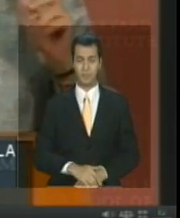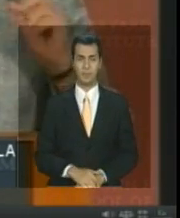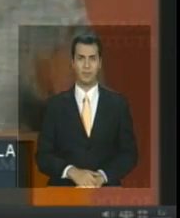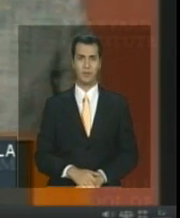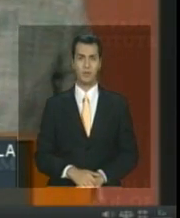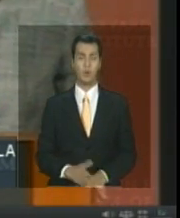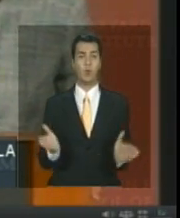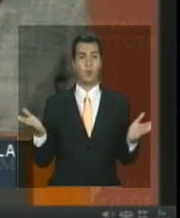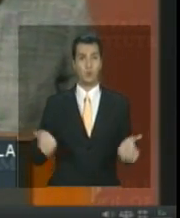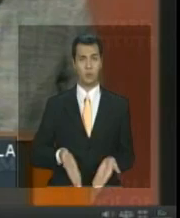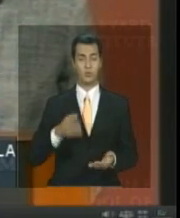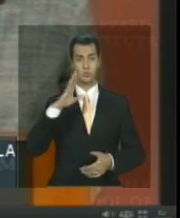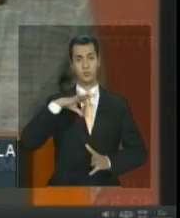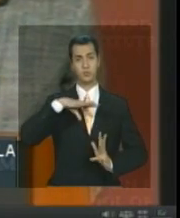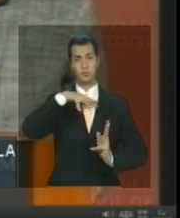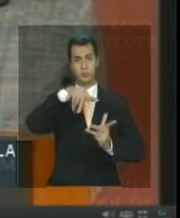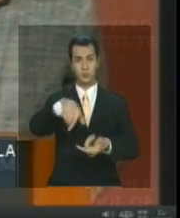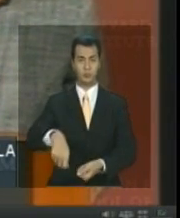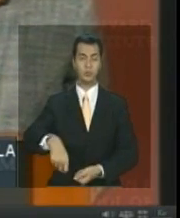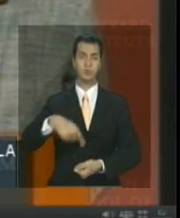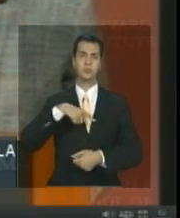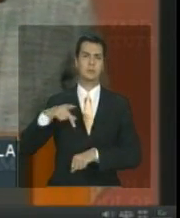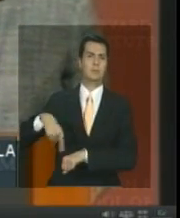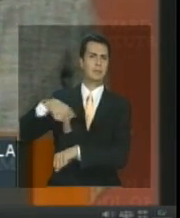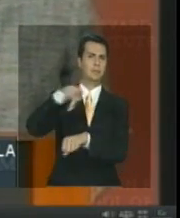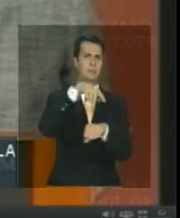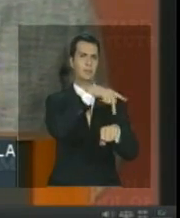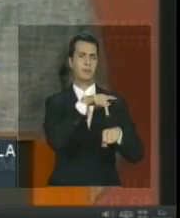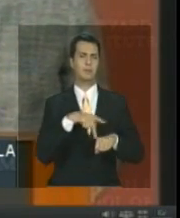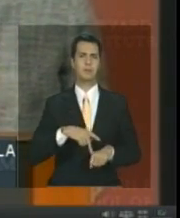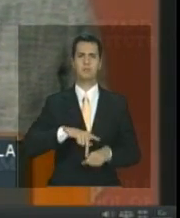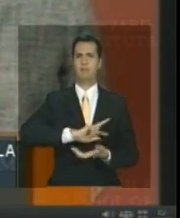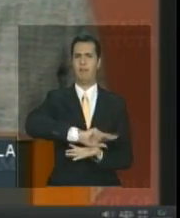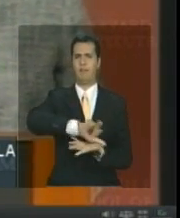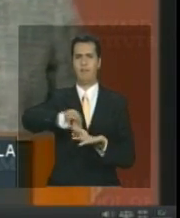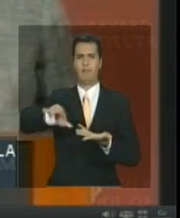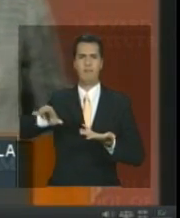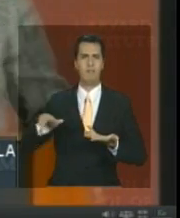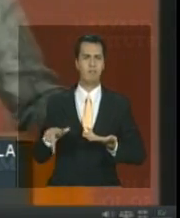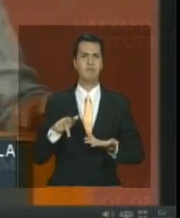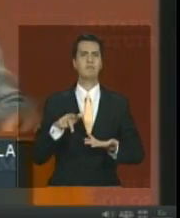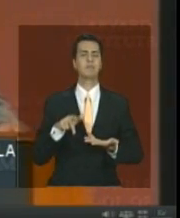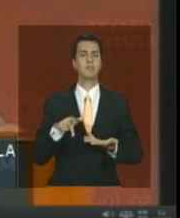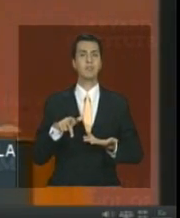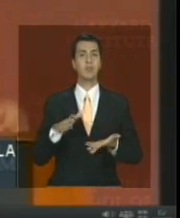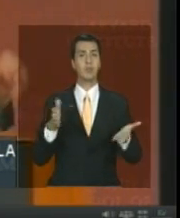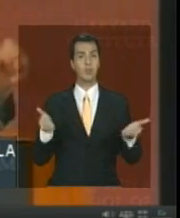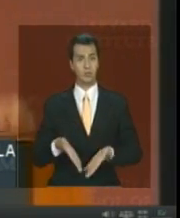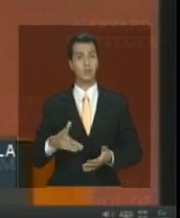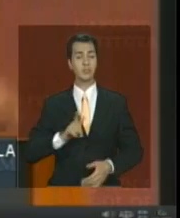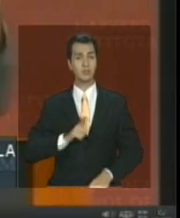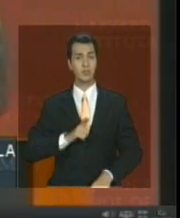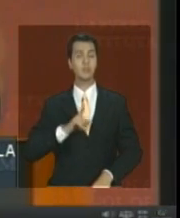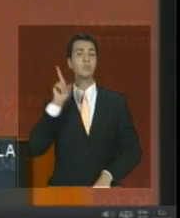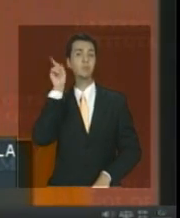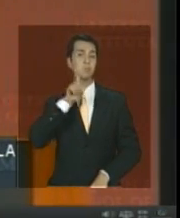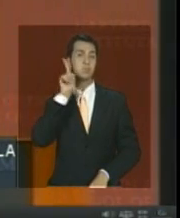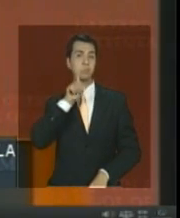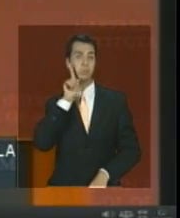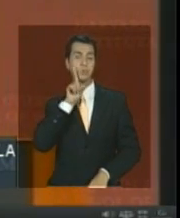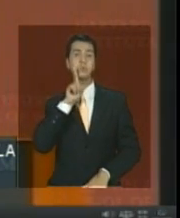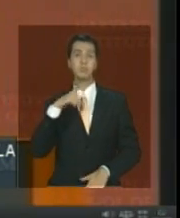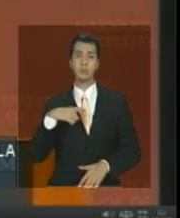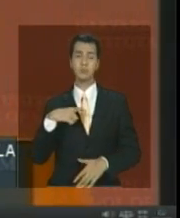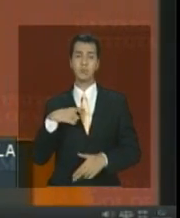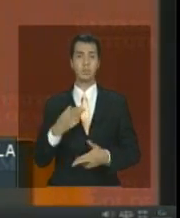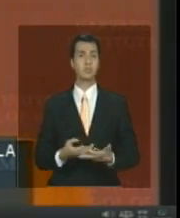nesse mundo multipolar que está surgindo, os Estados Unidos terão um papel